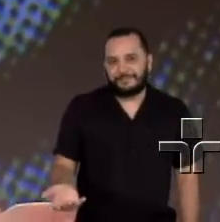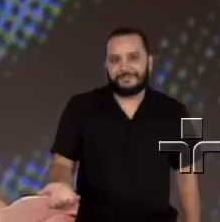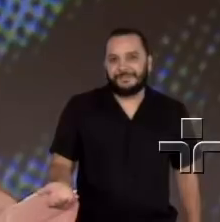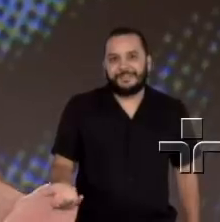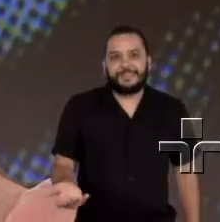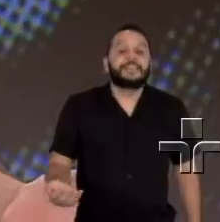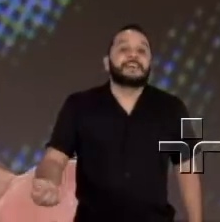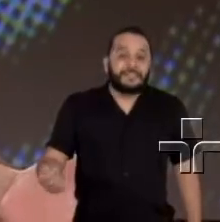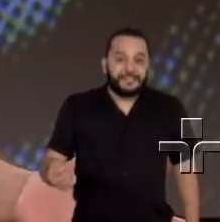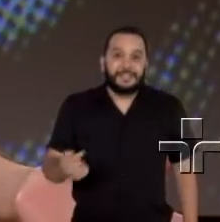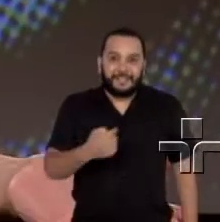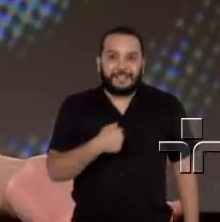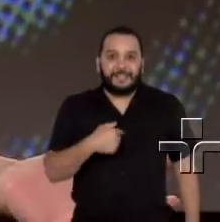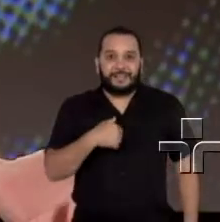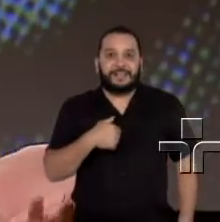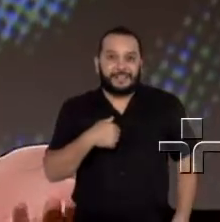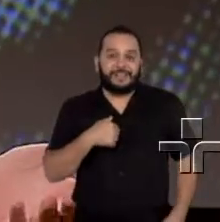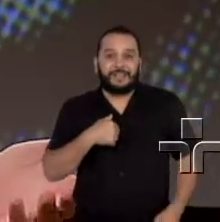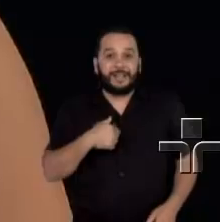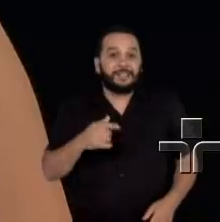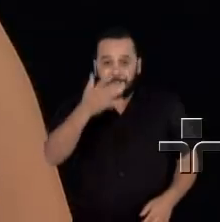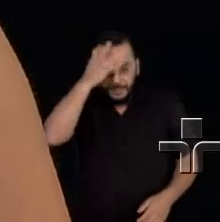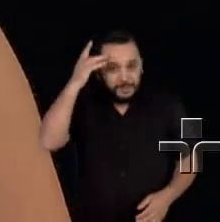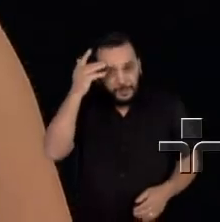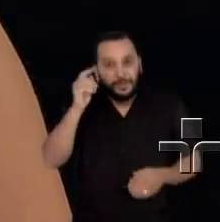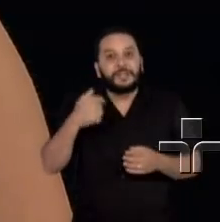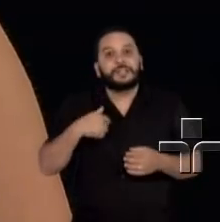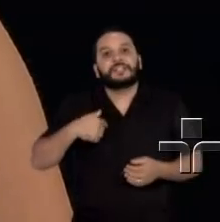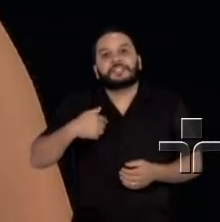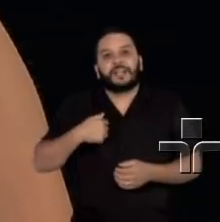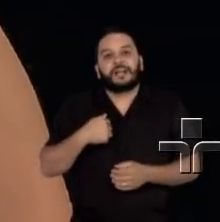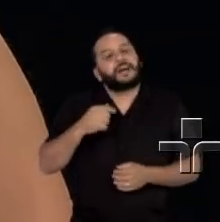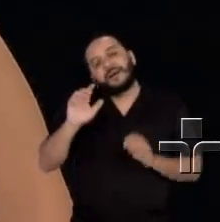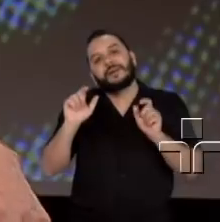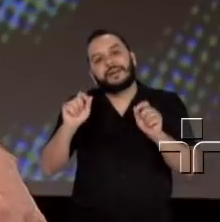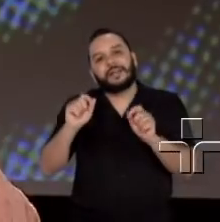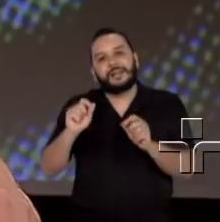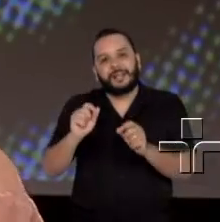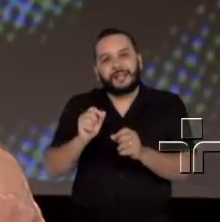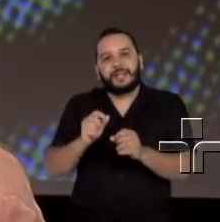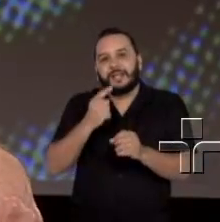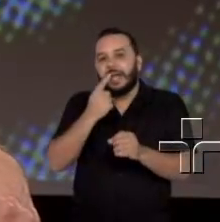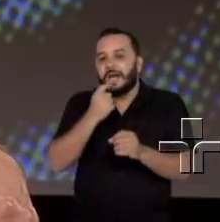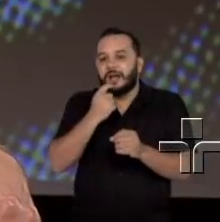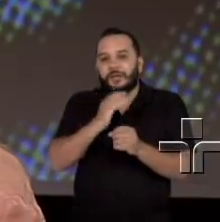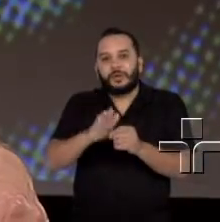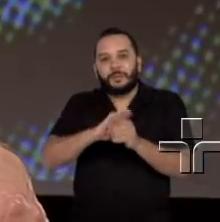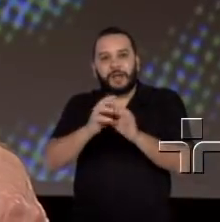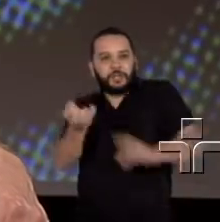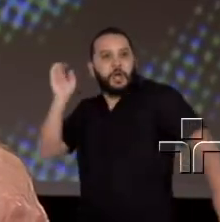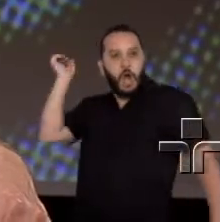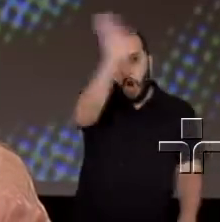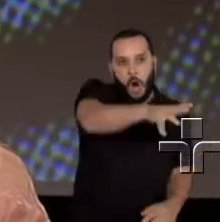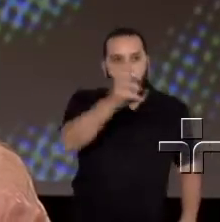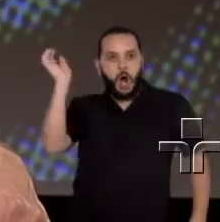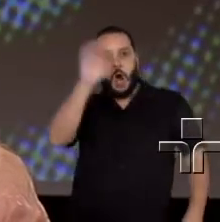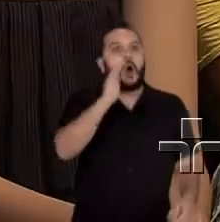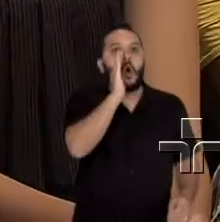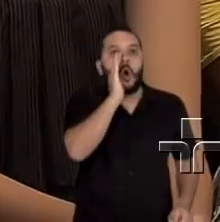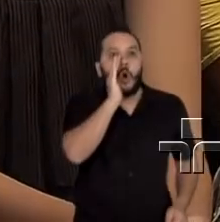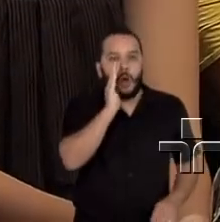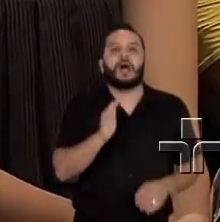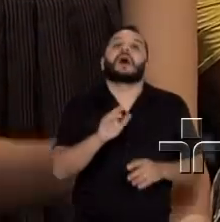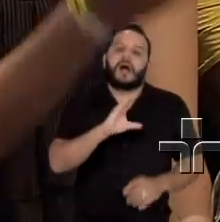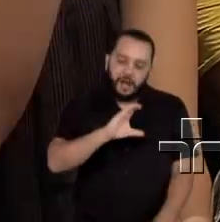Porque eu sou capaz de tomar até uma tomatada se eu faço um negócio desse. Ele falou, não sabe, o menino não sabe agradecer. Dona Cláudia sabe agradecer